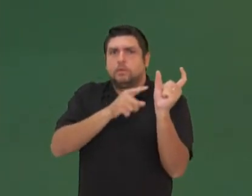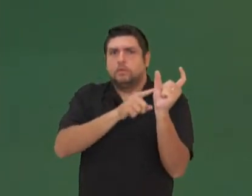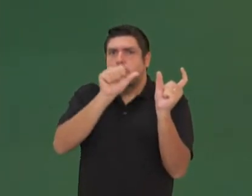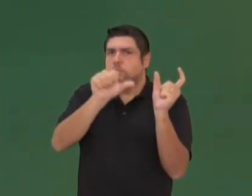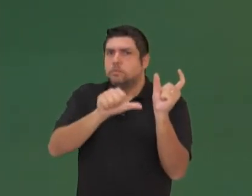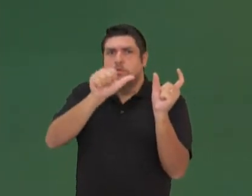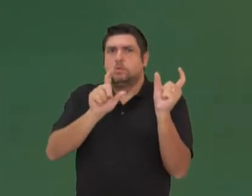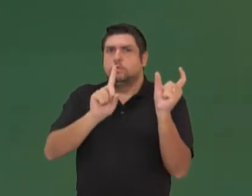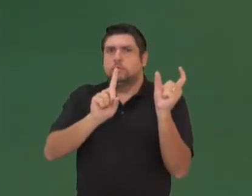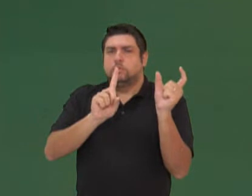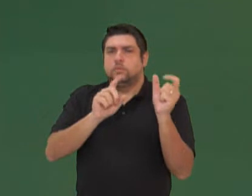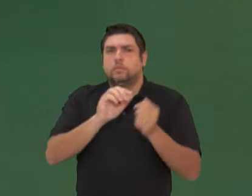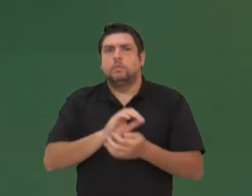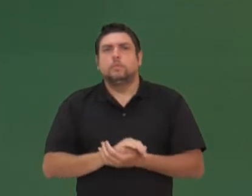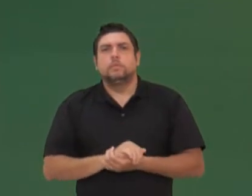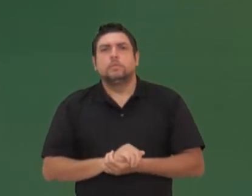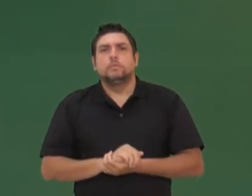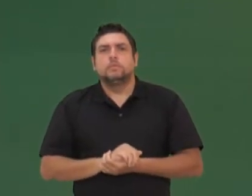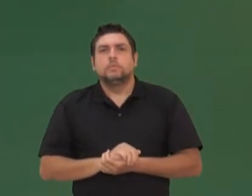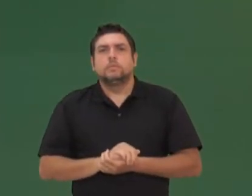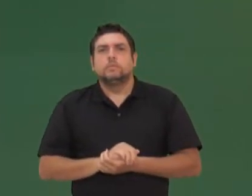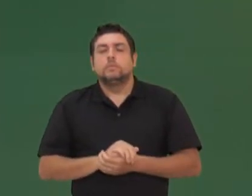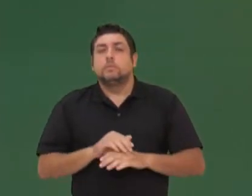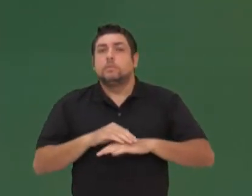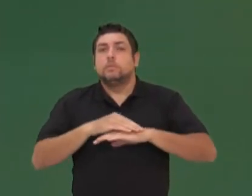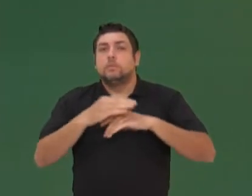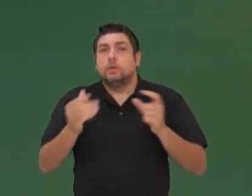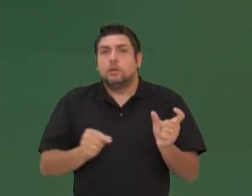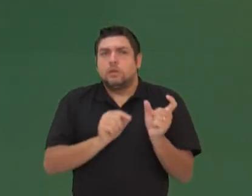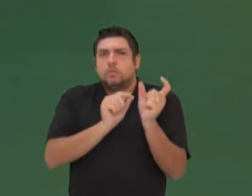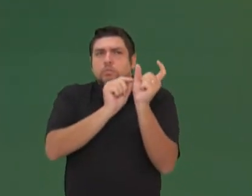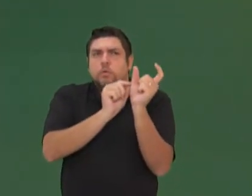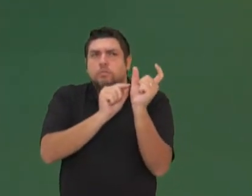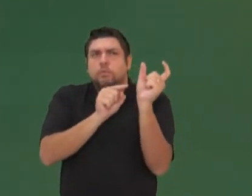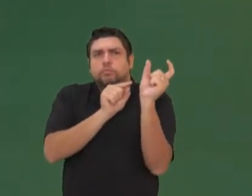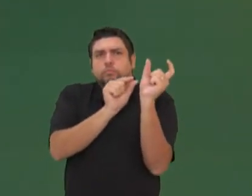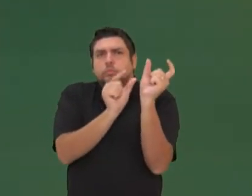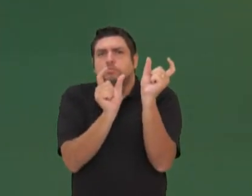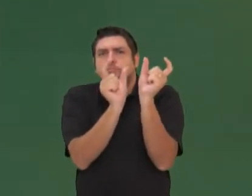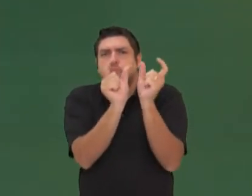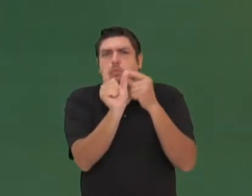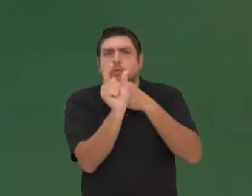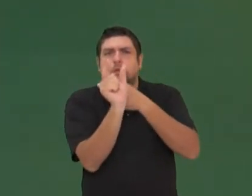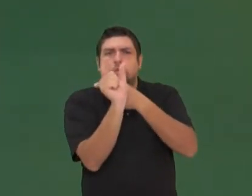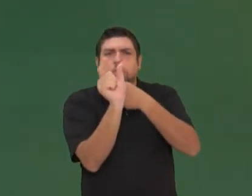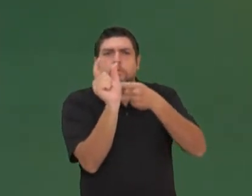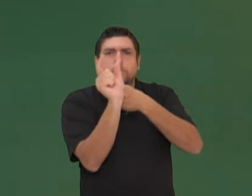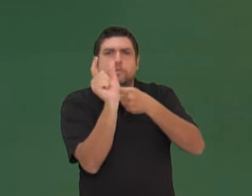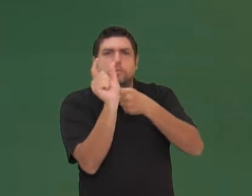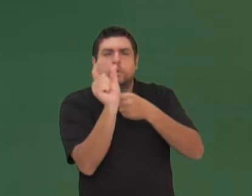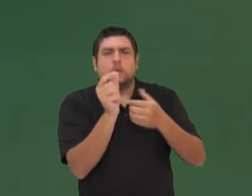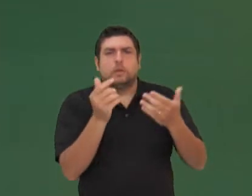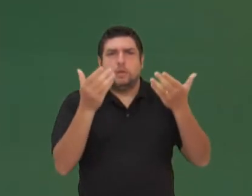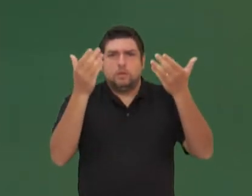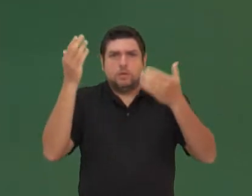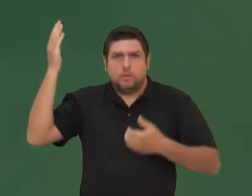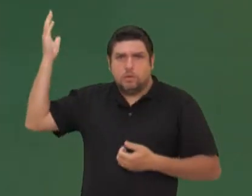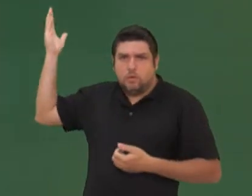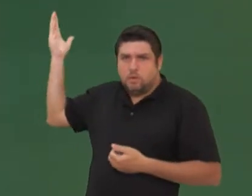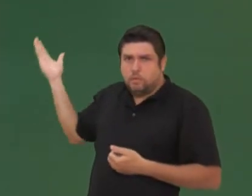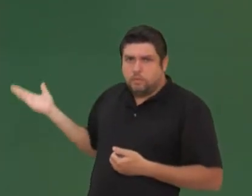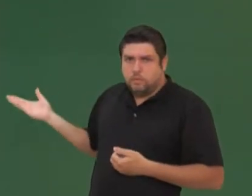observamos subrayado, sublinhado, destacado, justamente as terminações. ¿Os acordáis? Ara e hace,